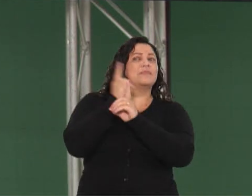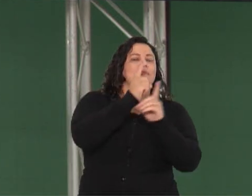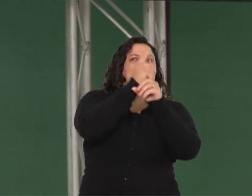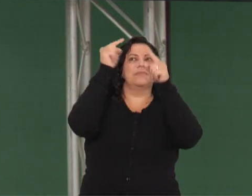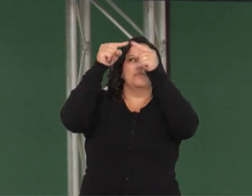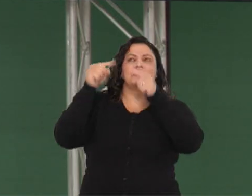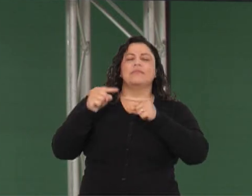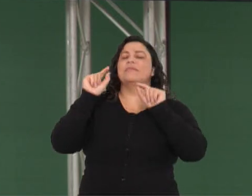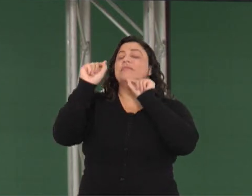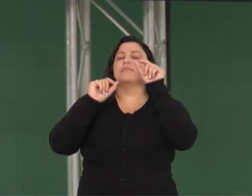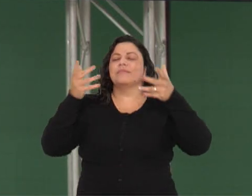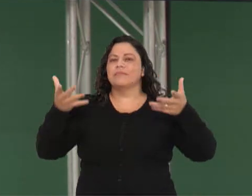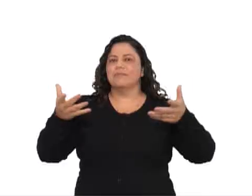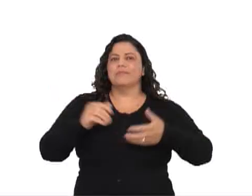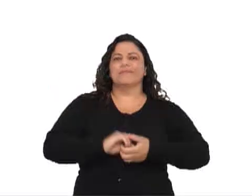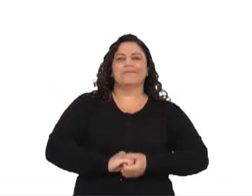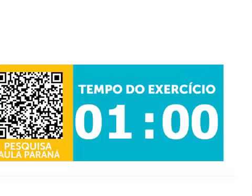corresponde a essa frase.